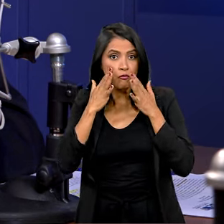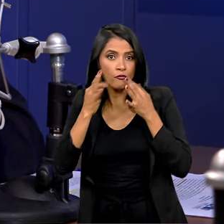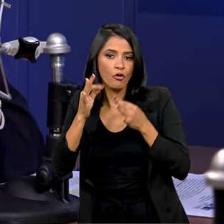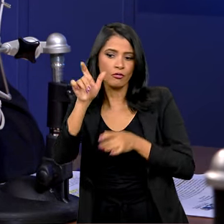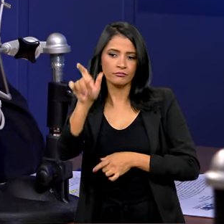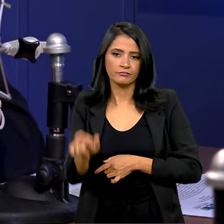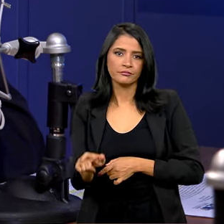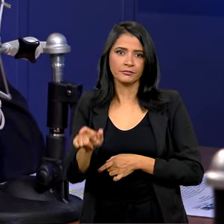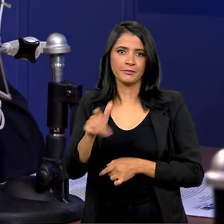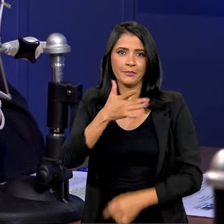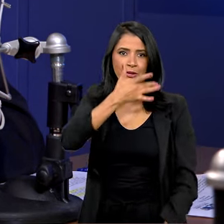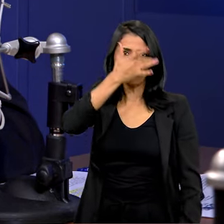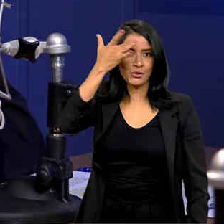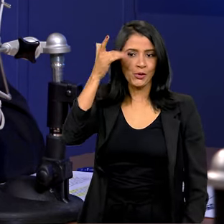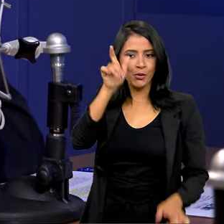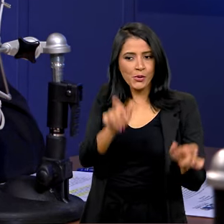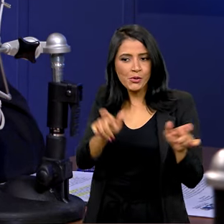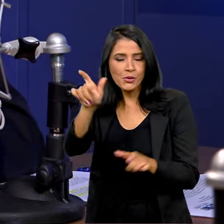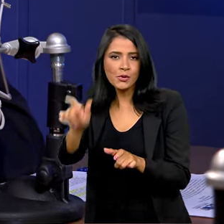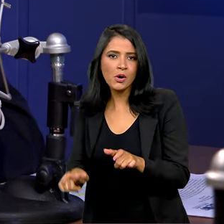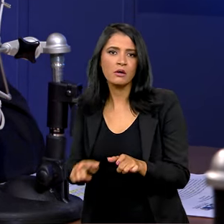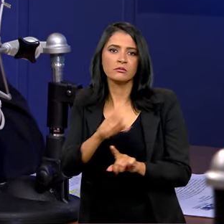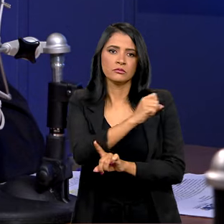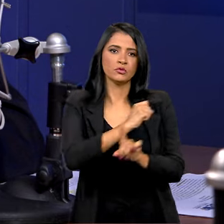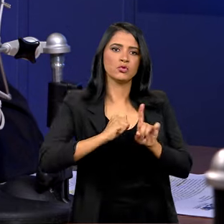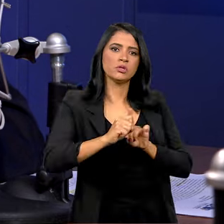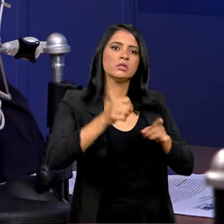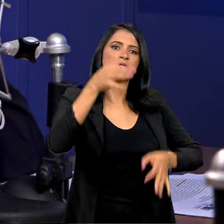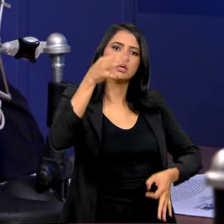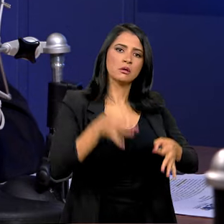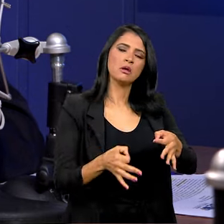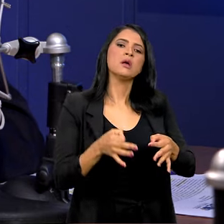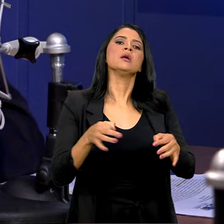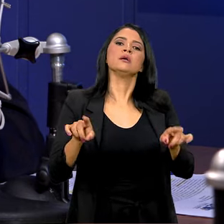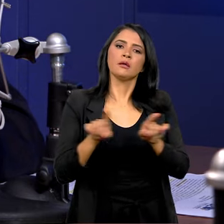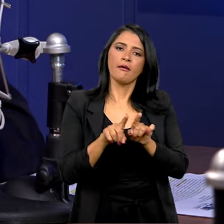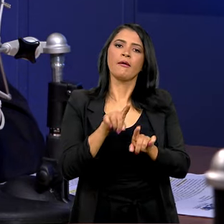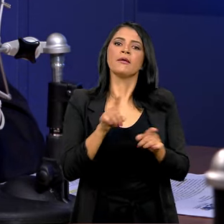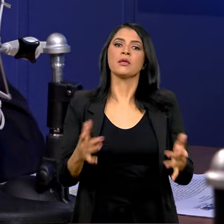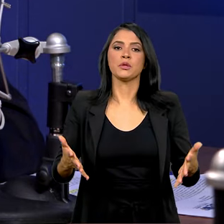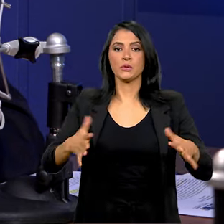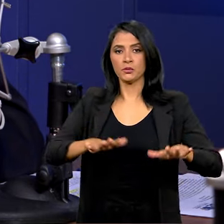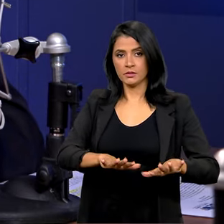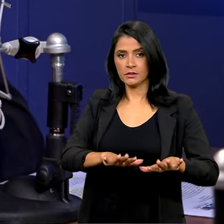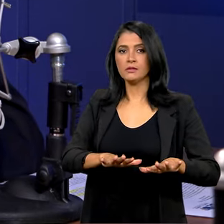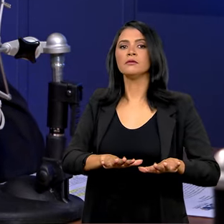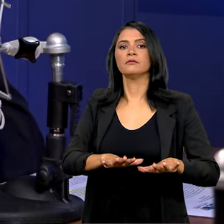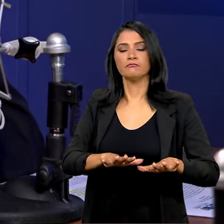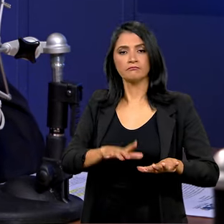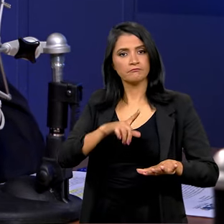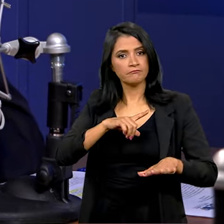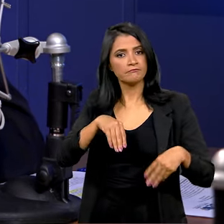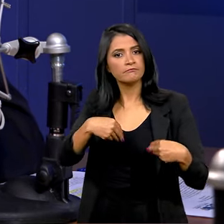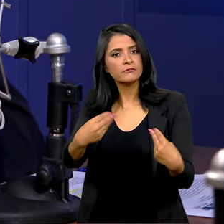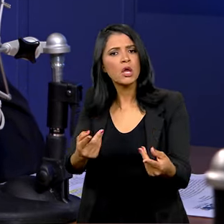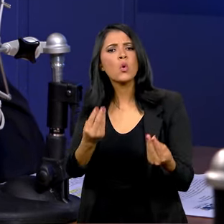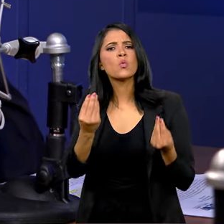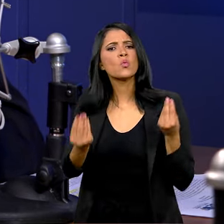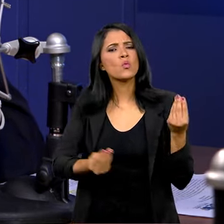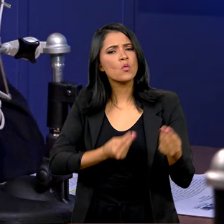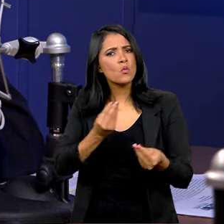pessoas priorizando uma justiça social que seja inclusiva Uhum que traga